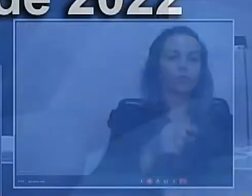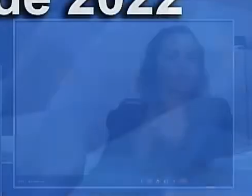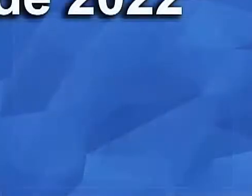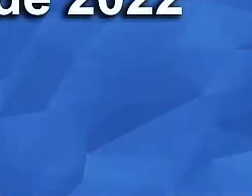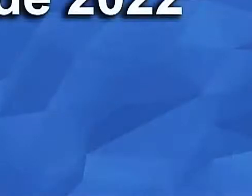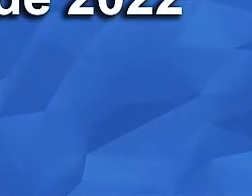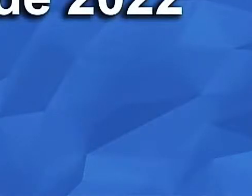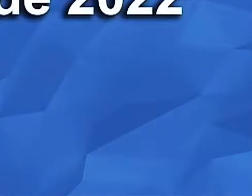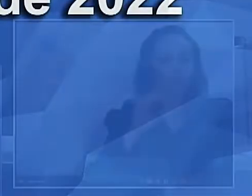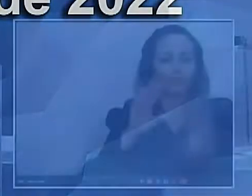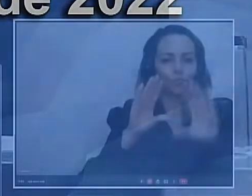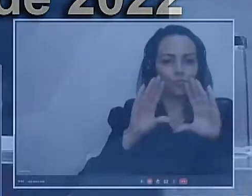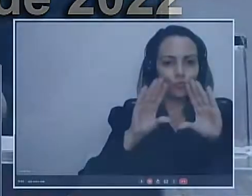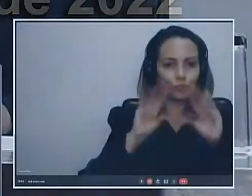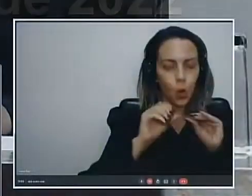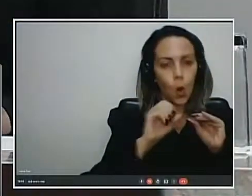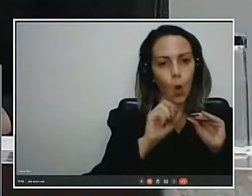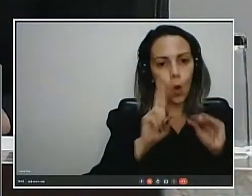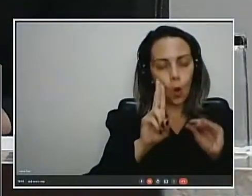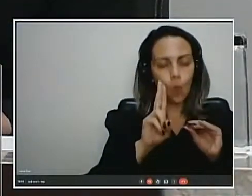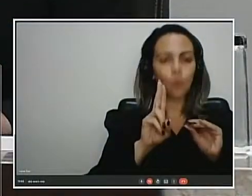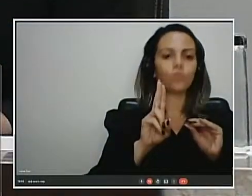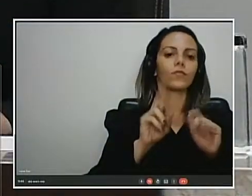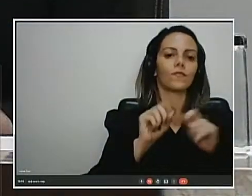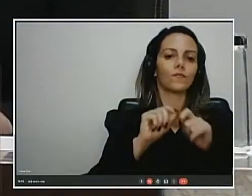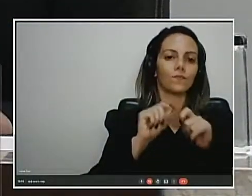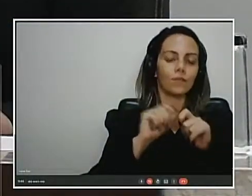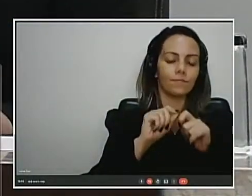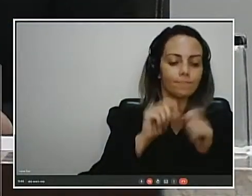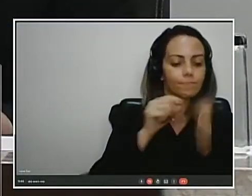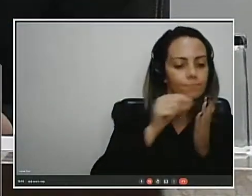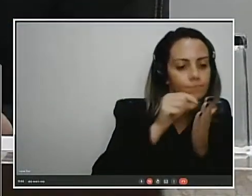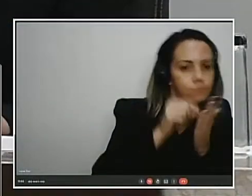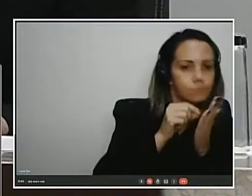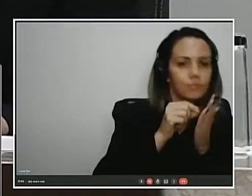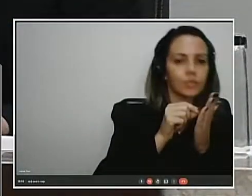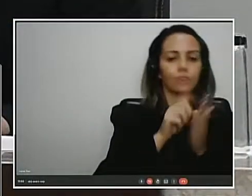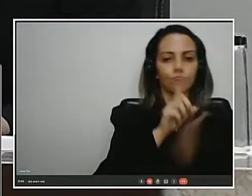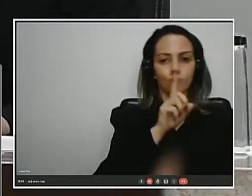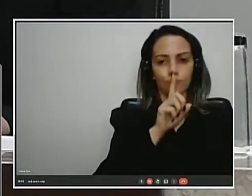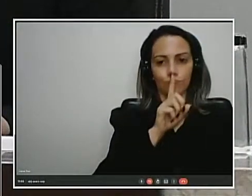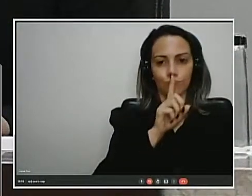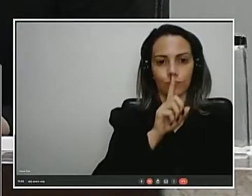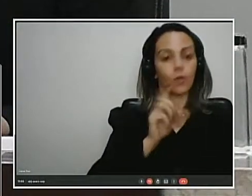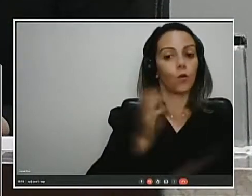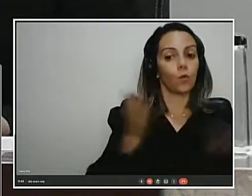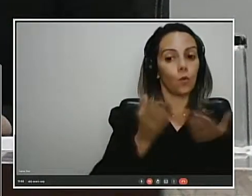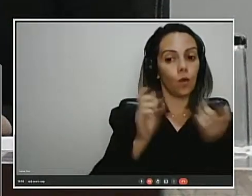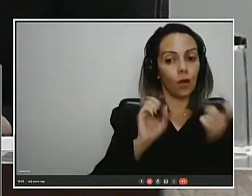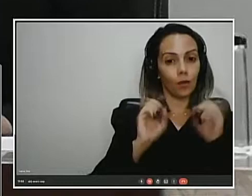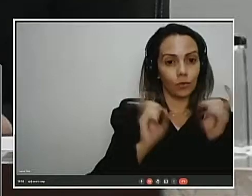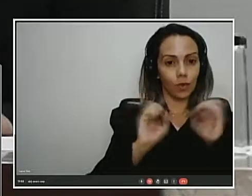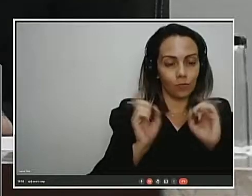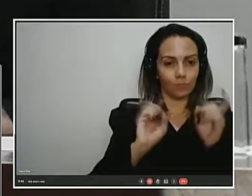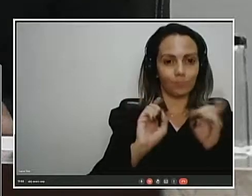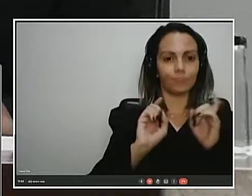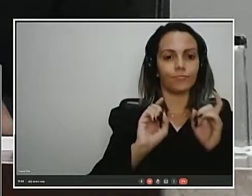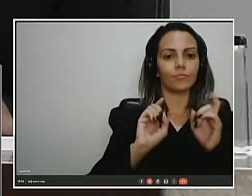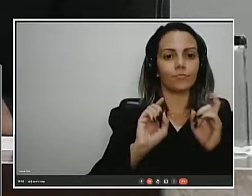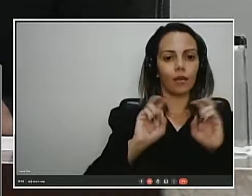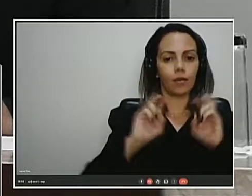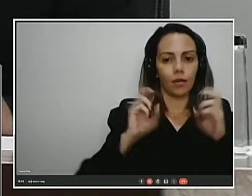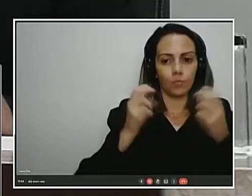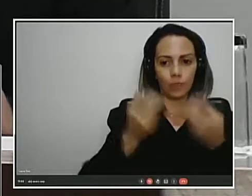Municipal de União da Vitória, Estado do Paraná, dia 21 de março de 2022. Declaro abertos os trabalhos